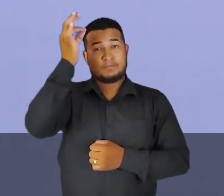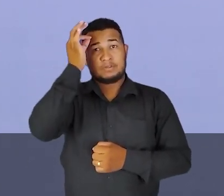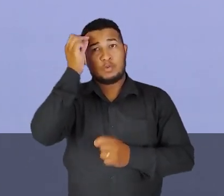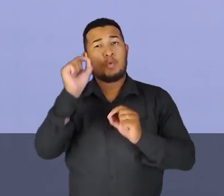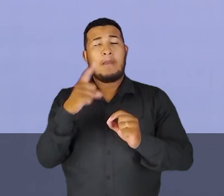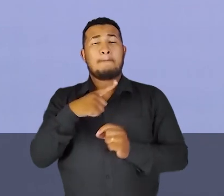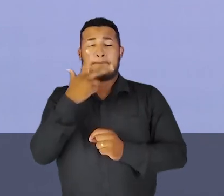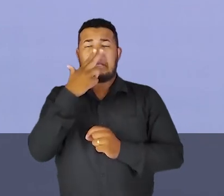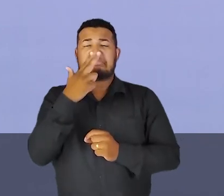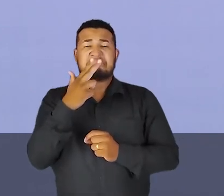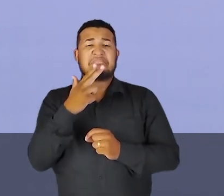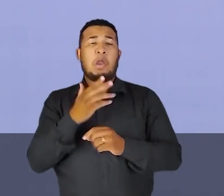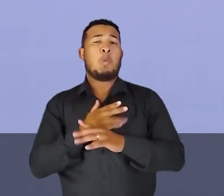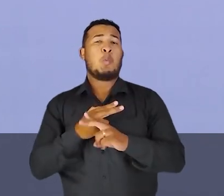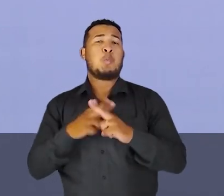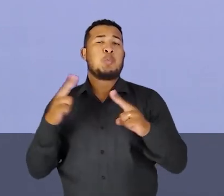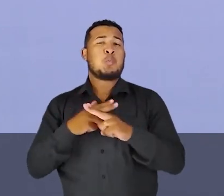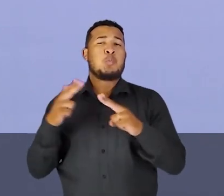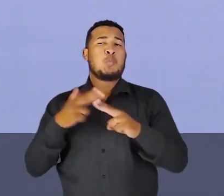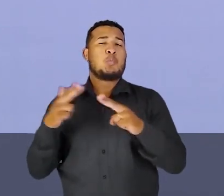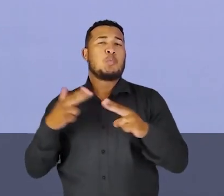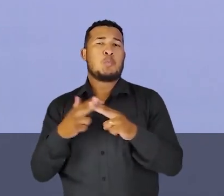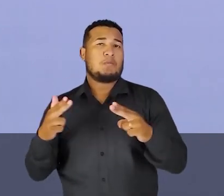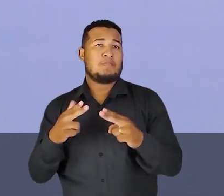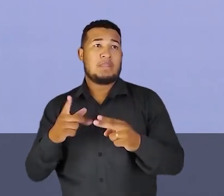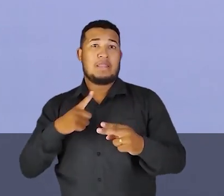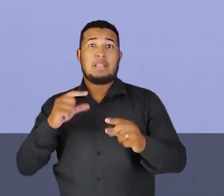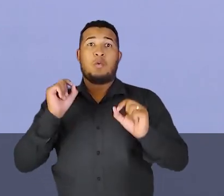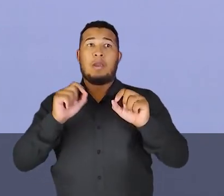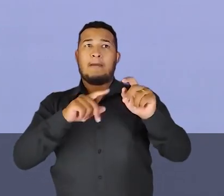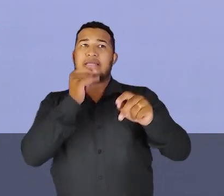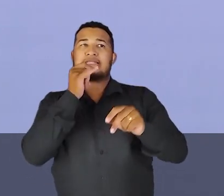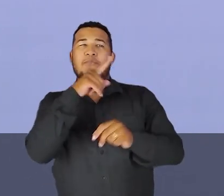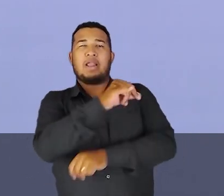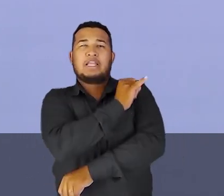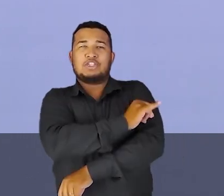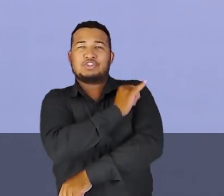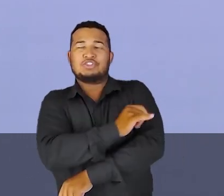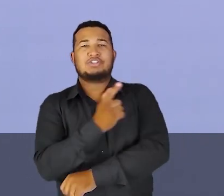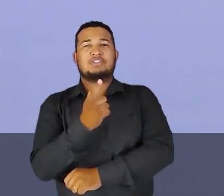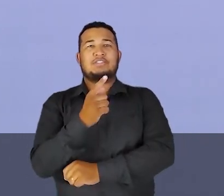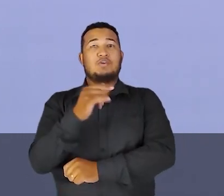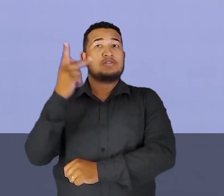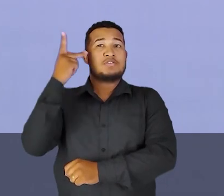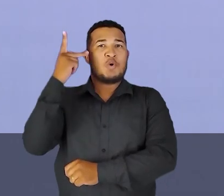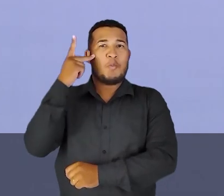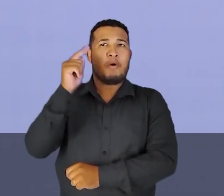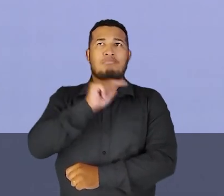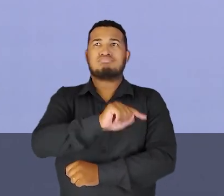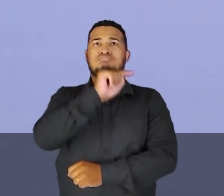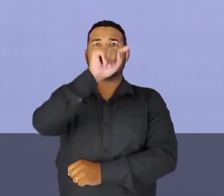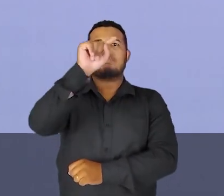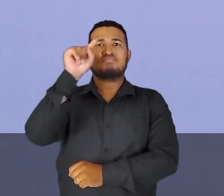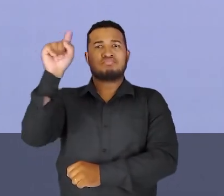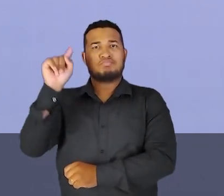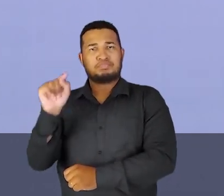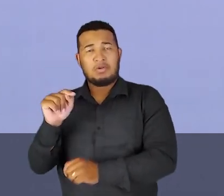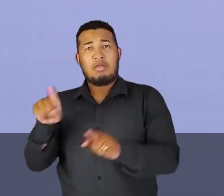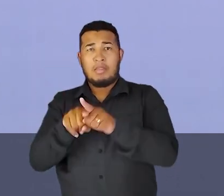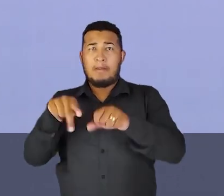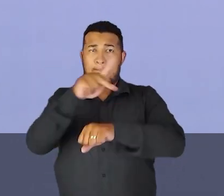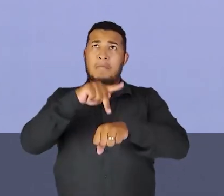ficaram à margem desses grandes centros. Que grandes centros são esses? Rio de Janeiro, São Paulo, inclusive